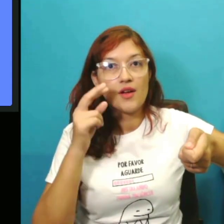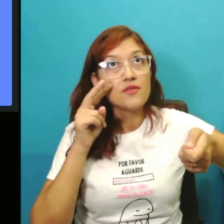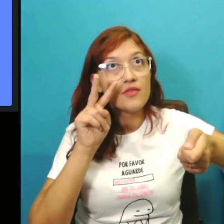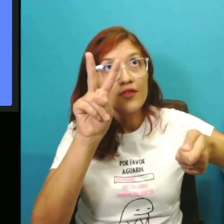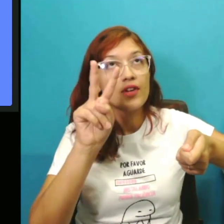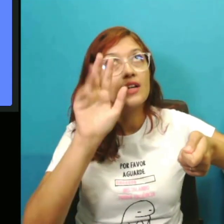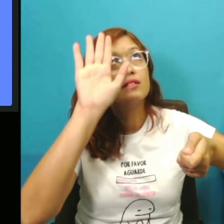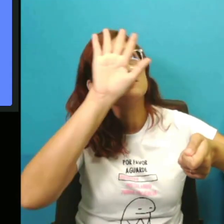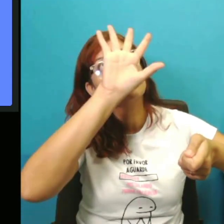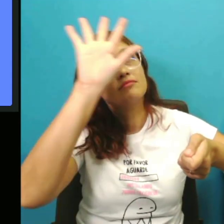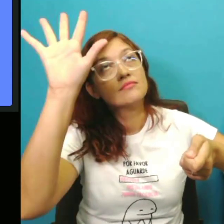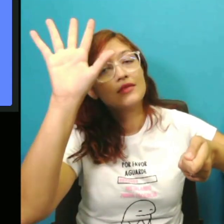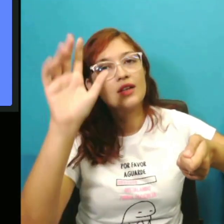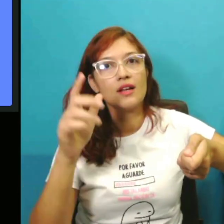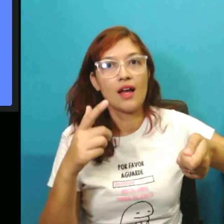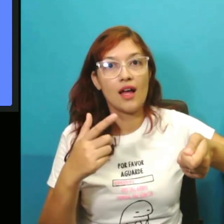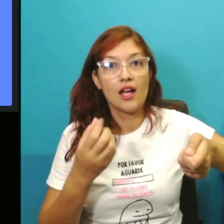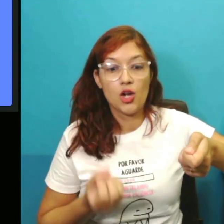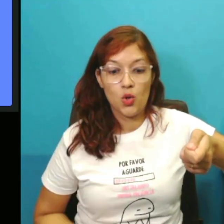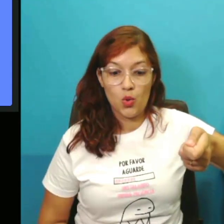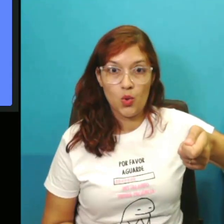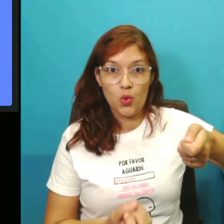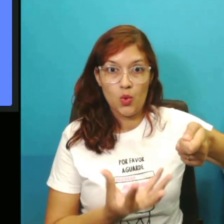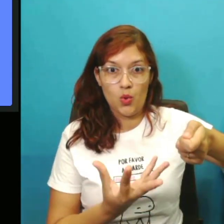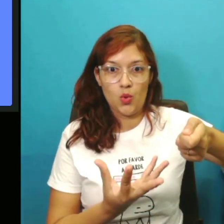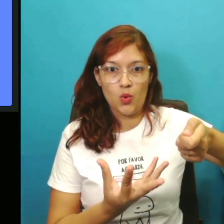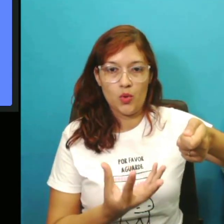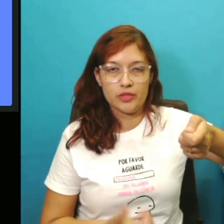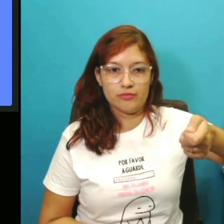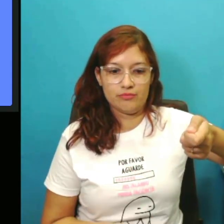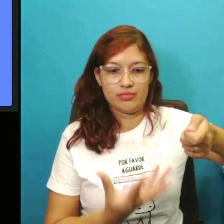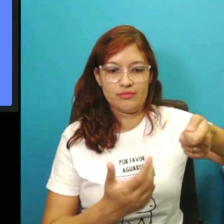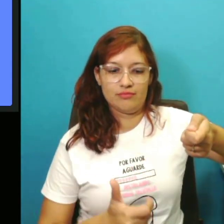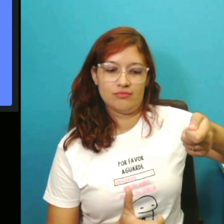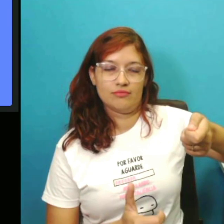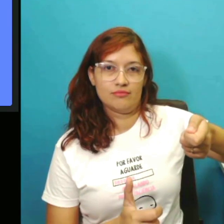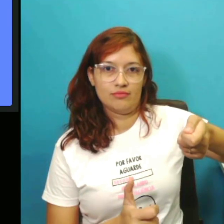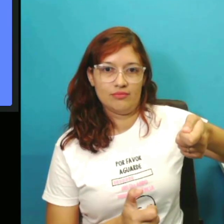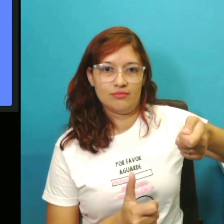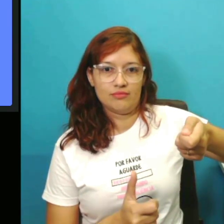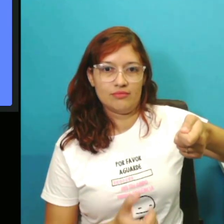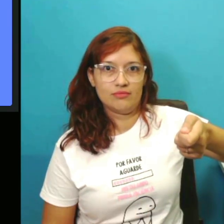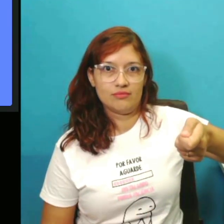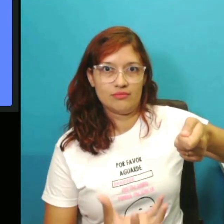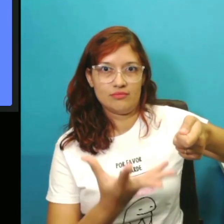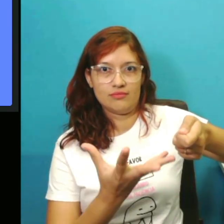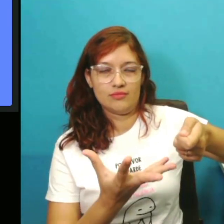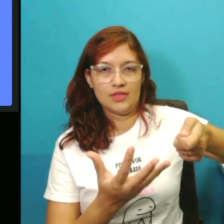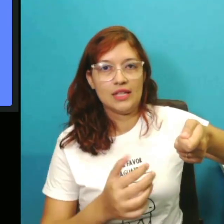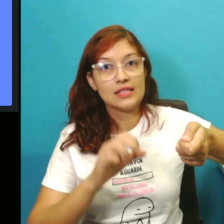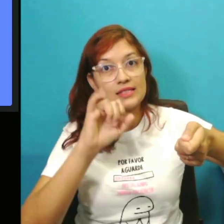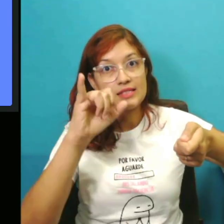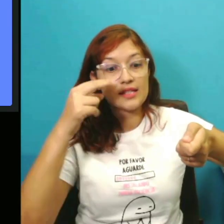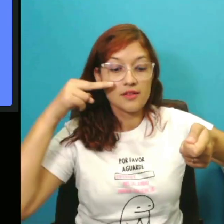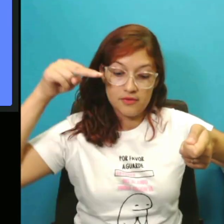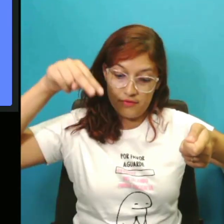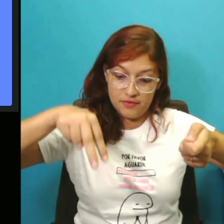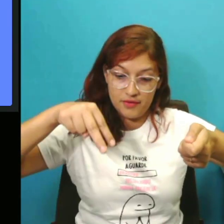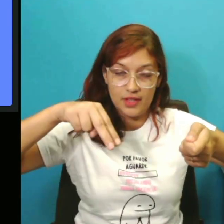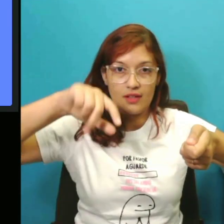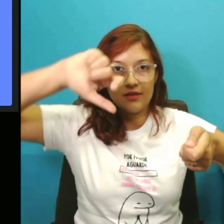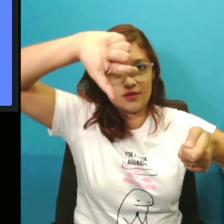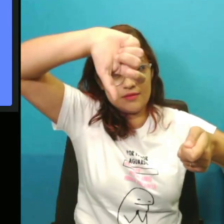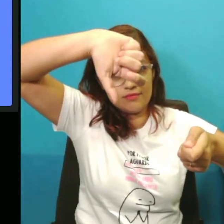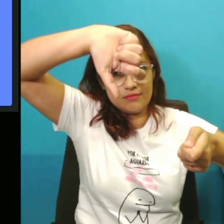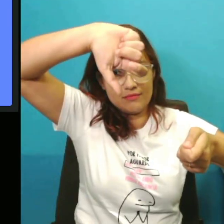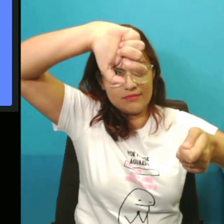seja projetada no teto, então coloca a lanterna embaixo. Se quer que a